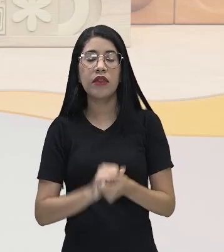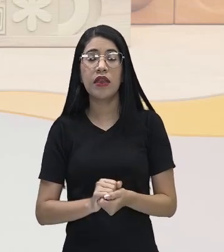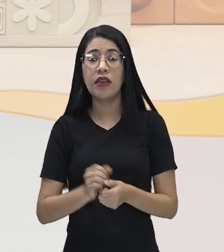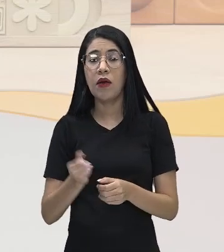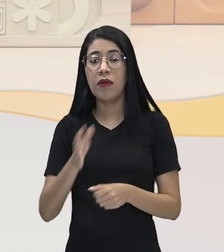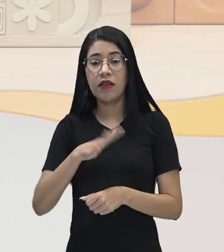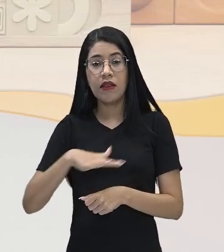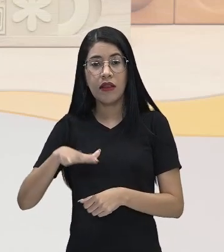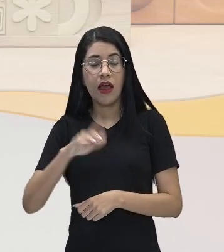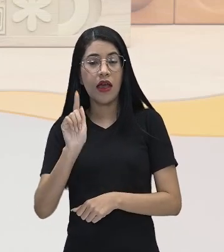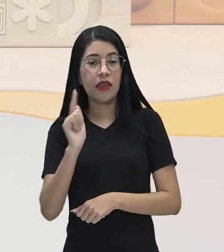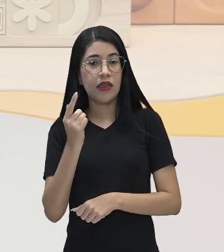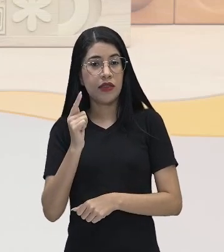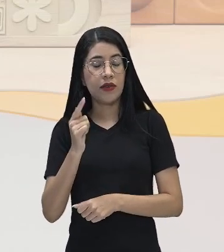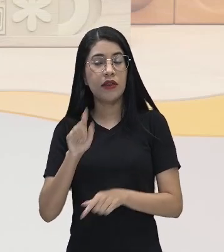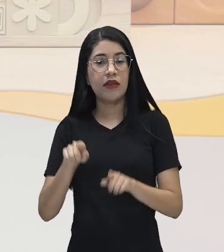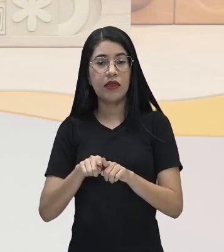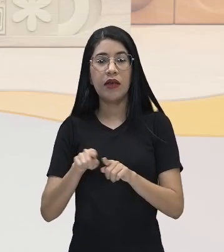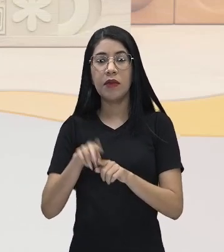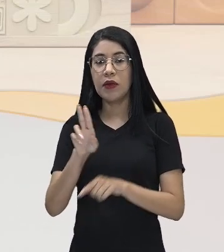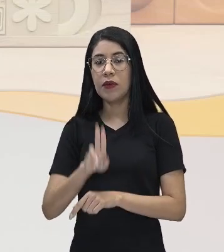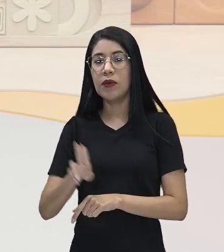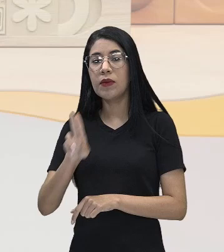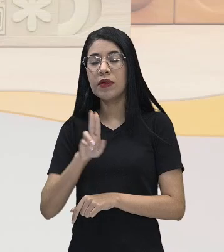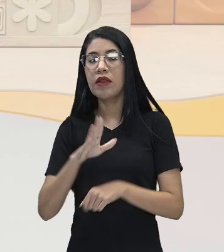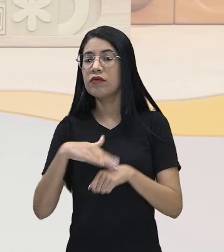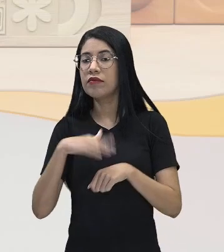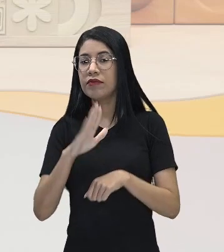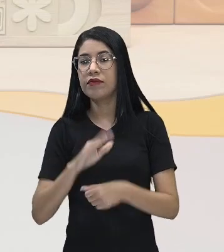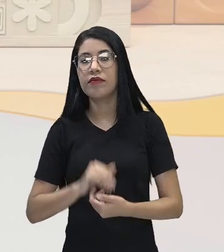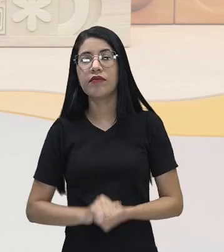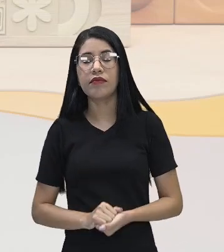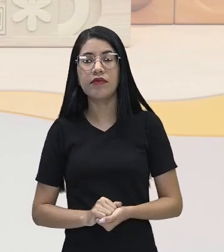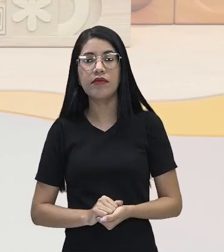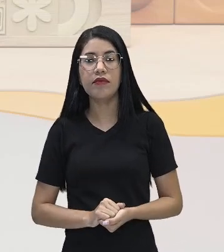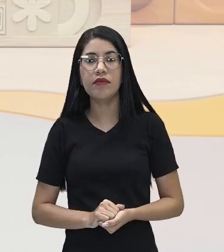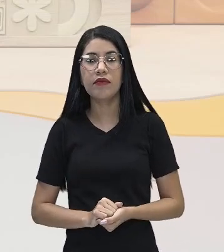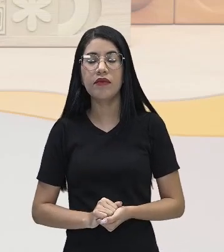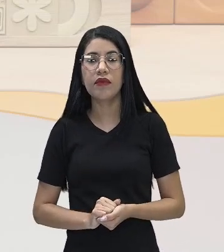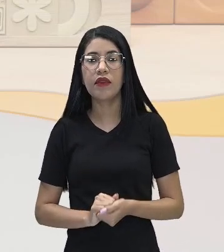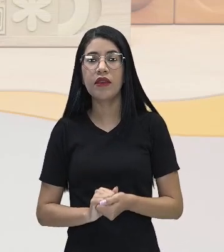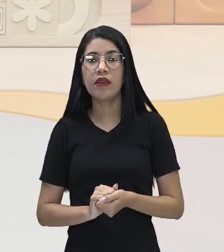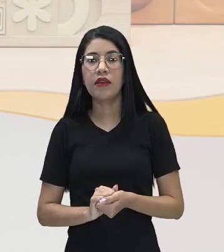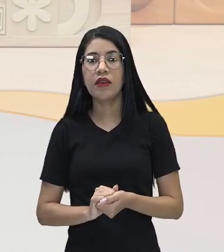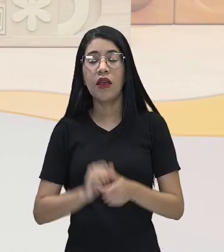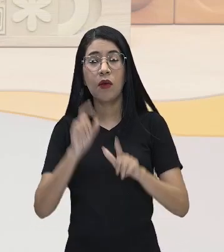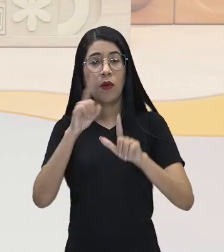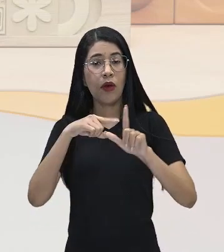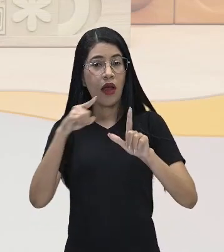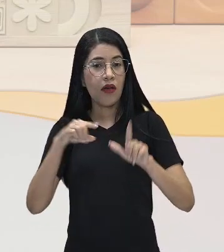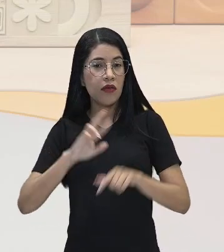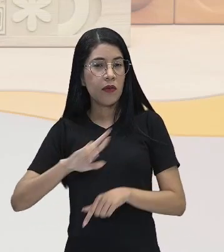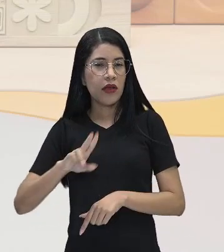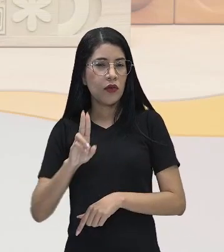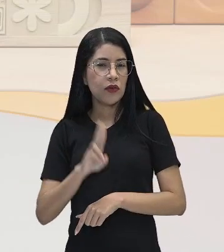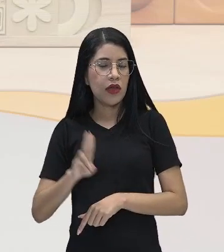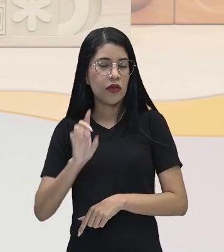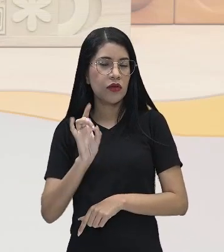geografia, eles são muito utilizados, tá? Os gráficos, eles não são utilizados